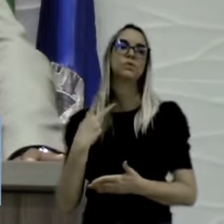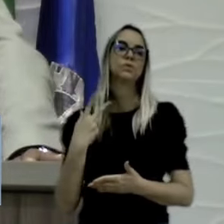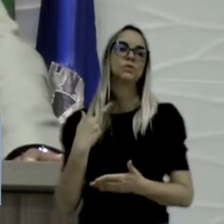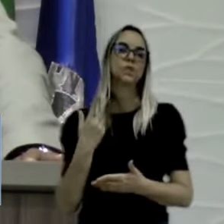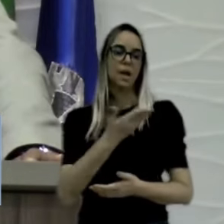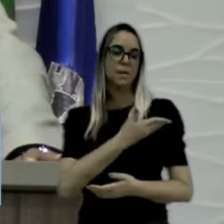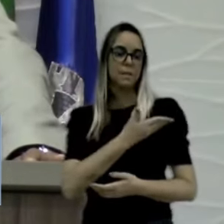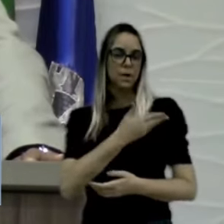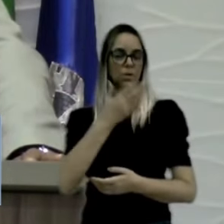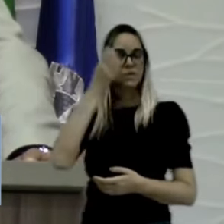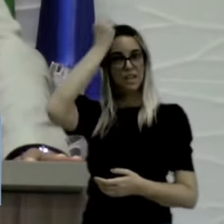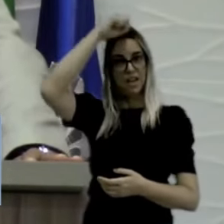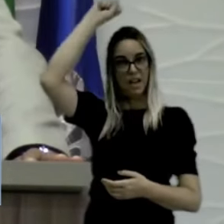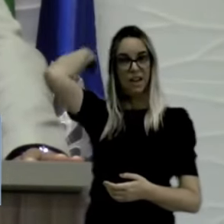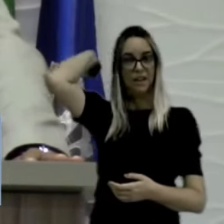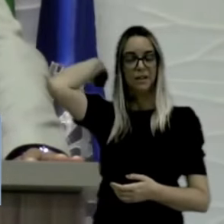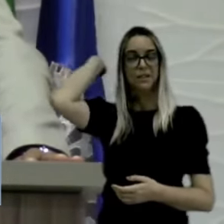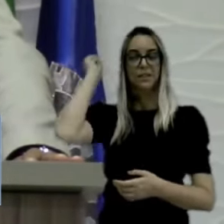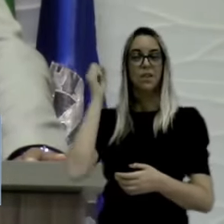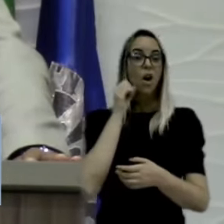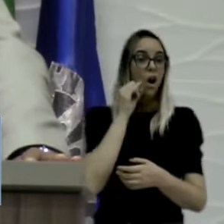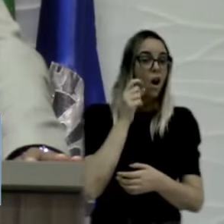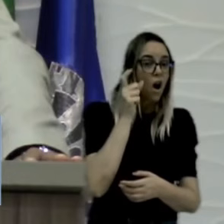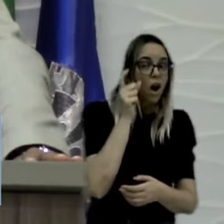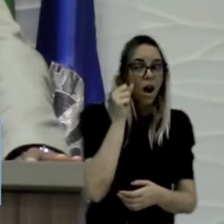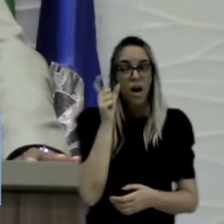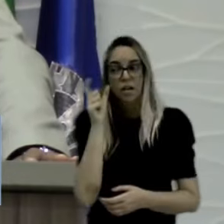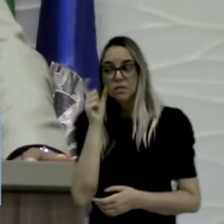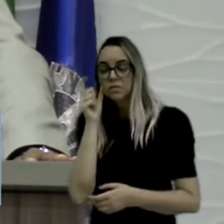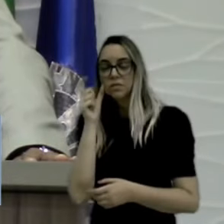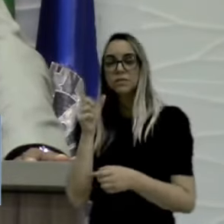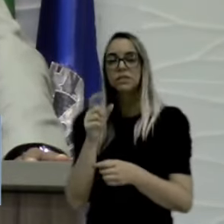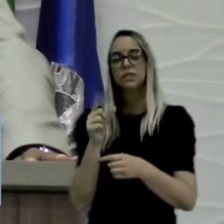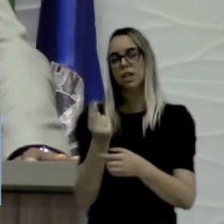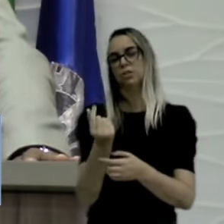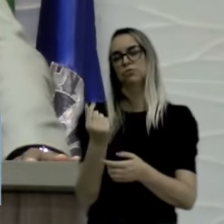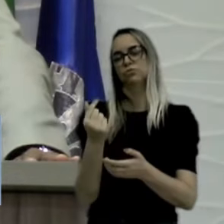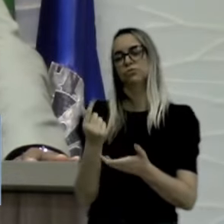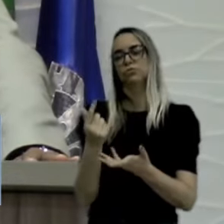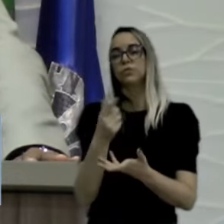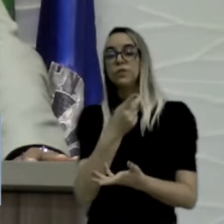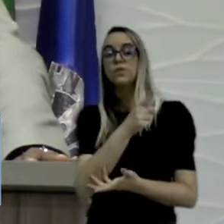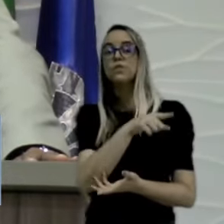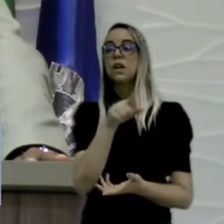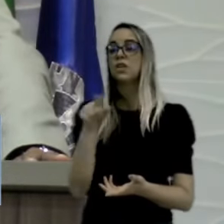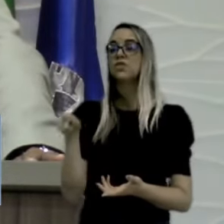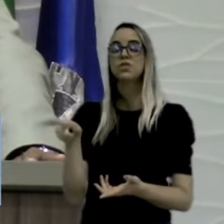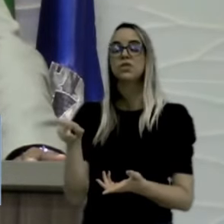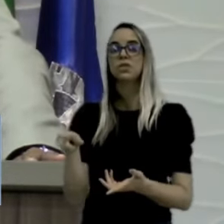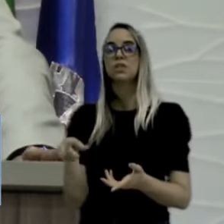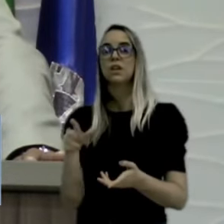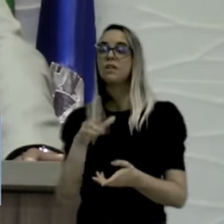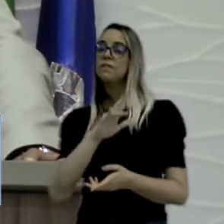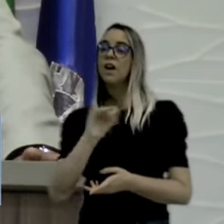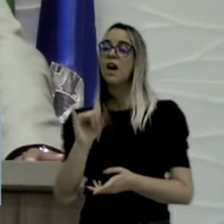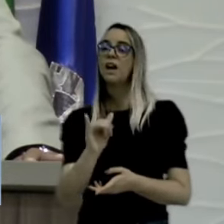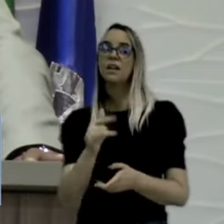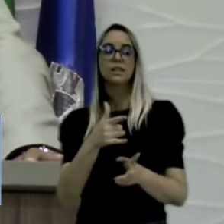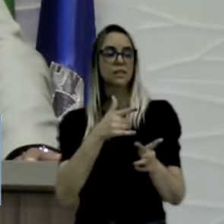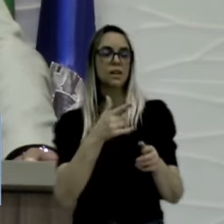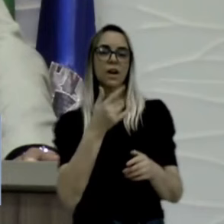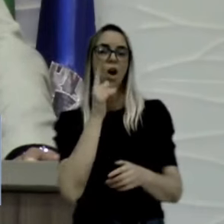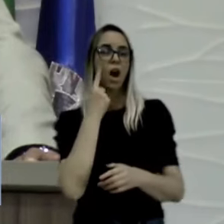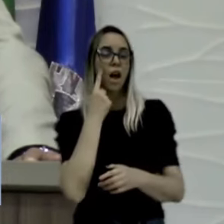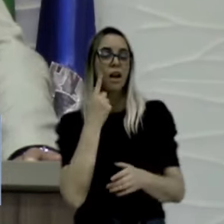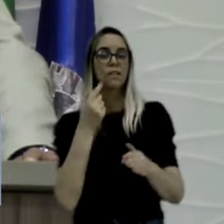amigo Cid Crei, fiscalizar o dinheiro da população de São Bento, o dinheiro de vocês aqui. Vai lá na garagem,